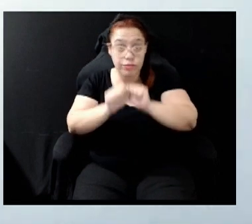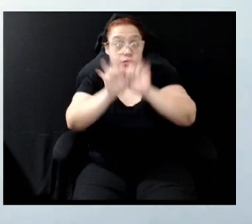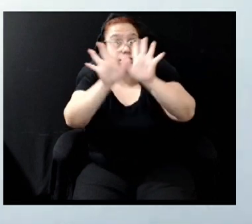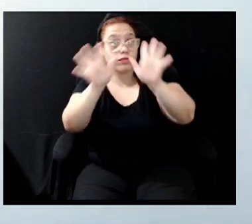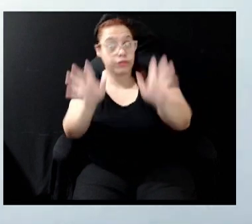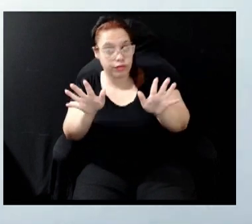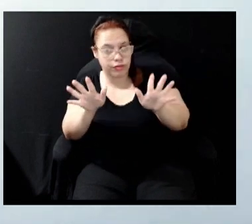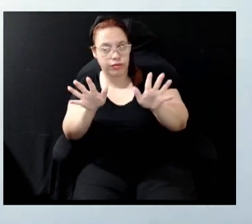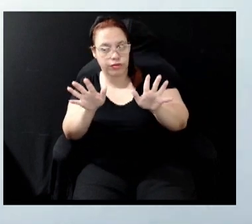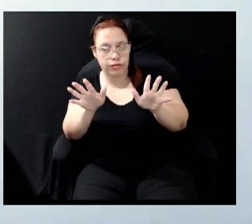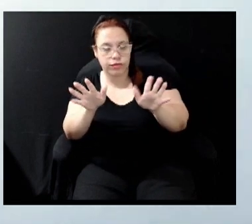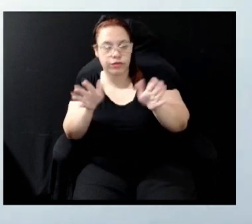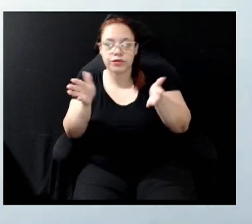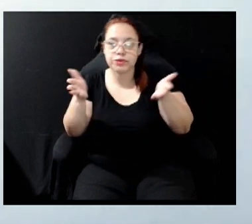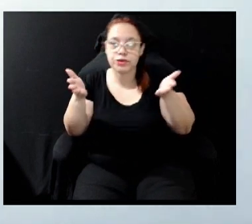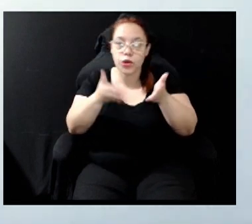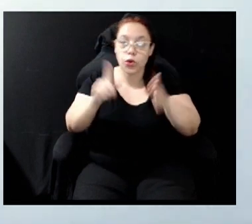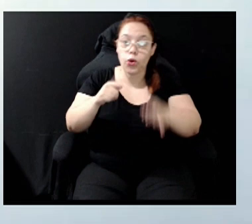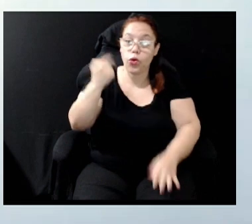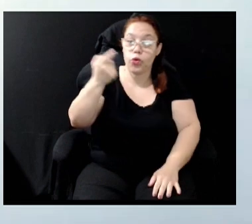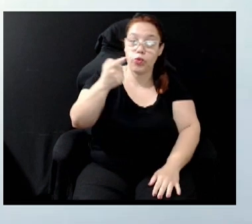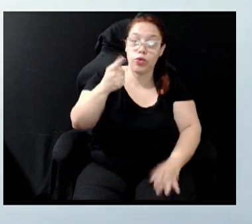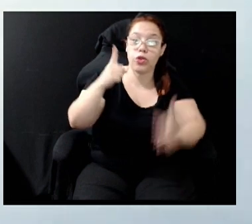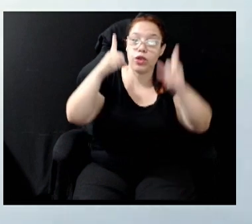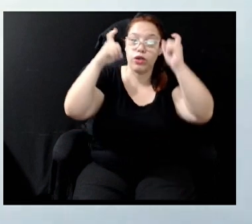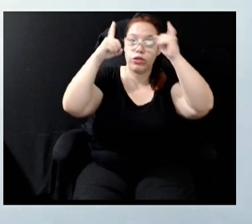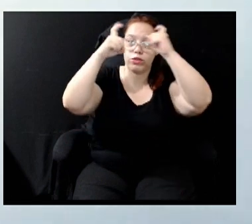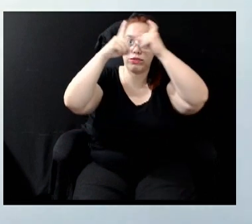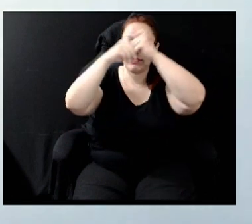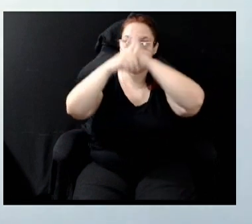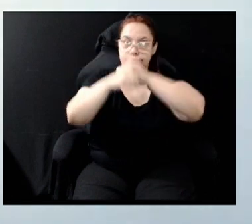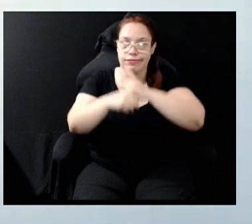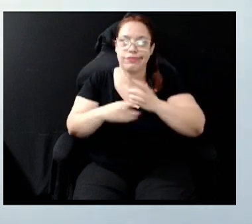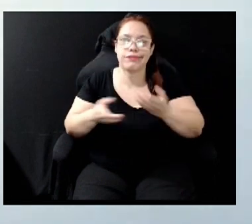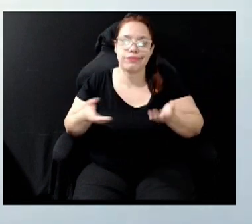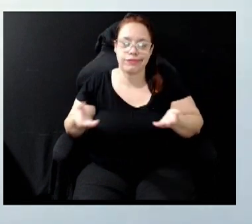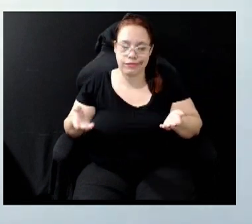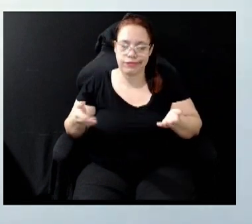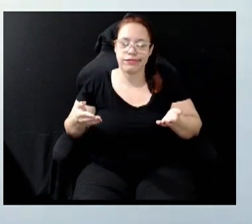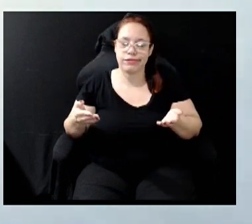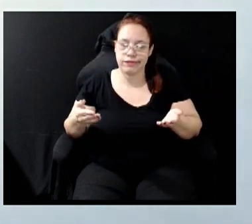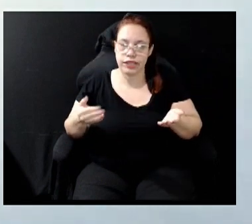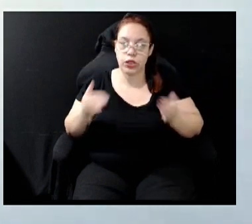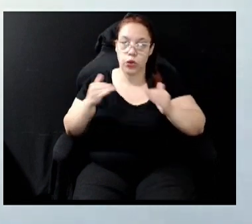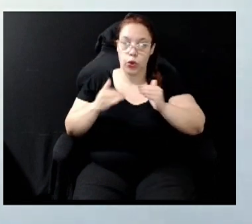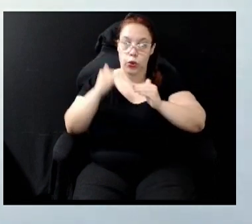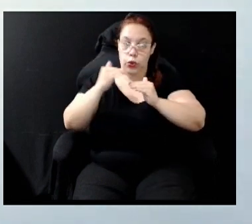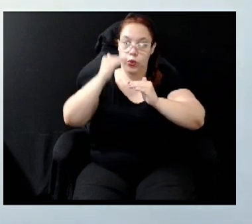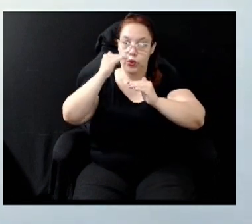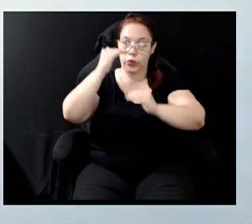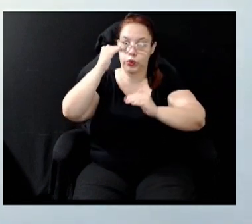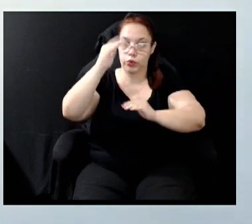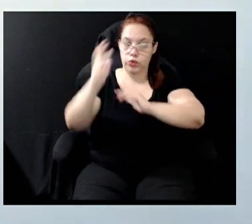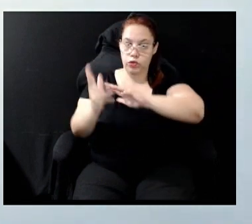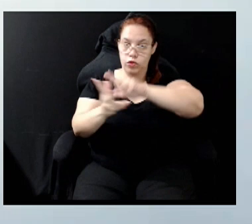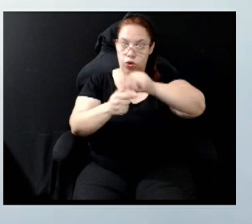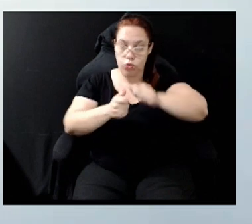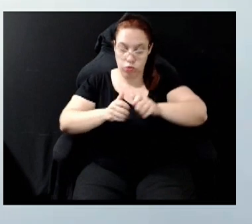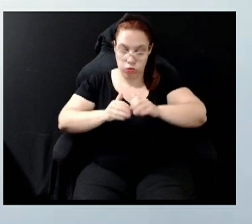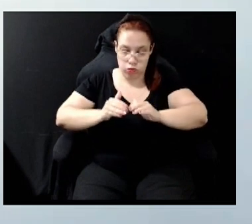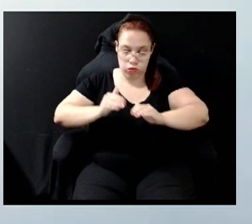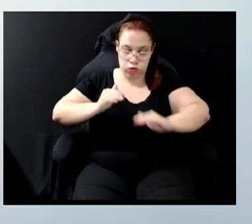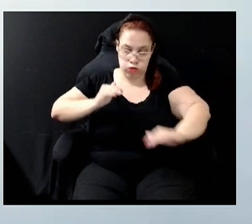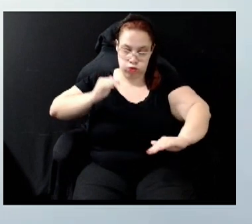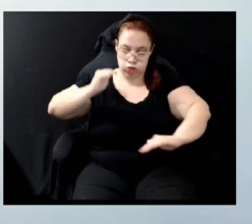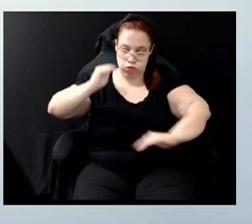a gente tem outros desafios, à medida que nós vamos evoluindo, o mundo vai evoluindo, vai se